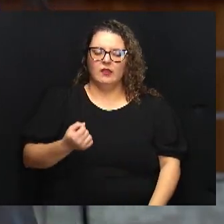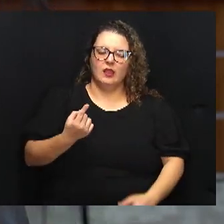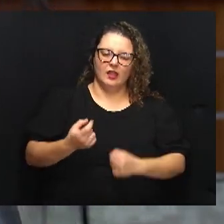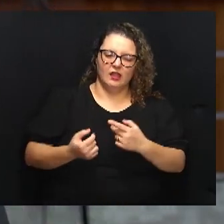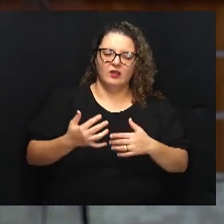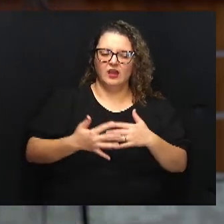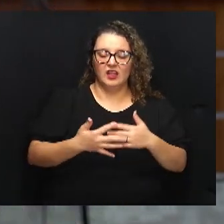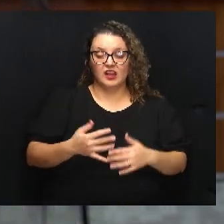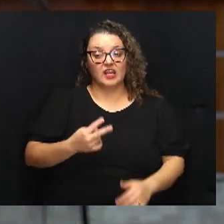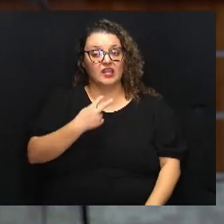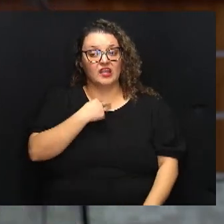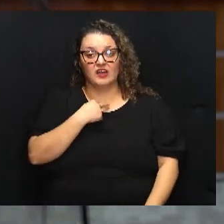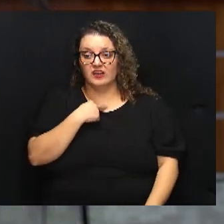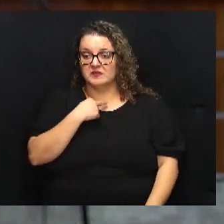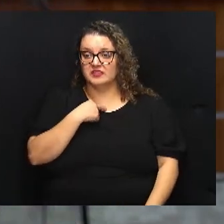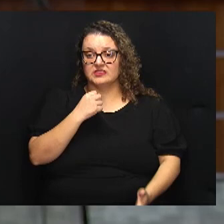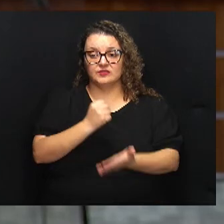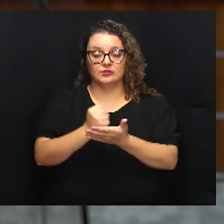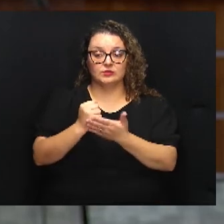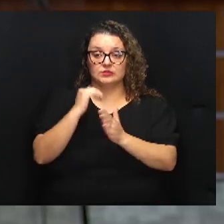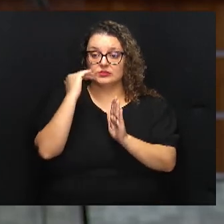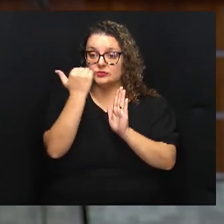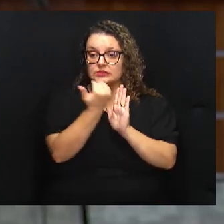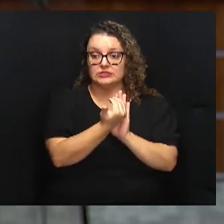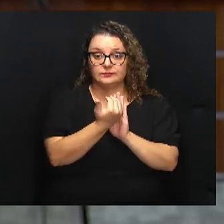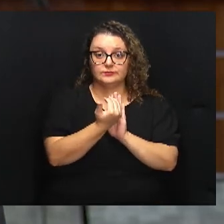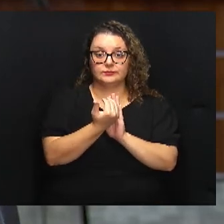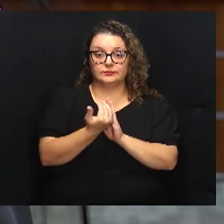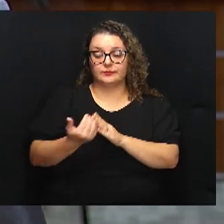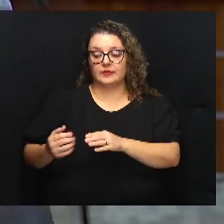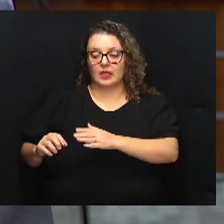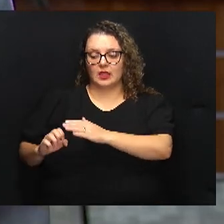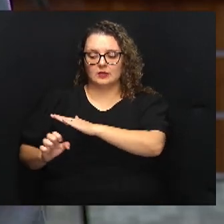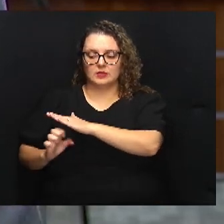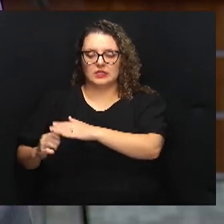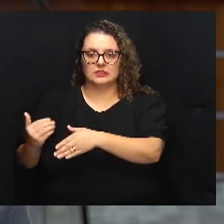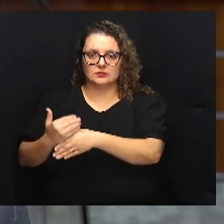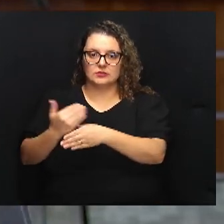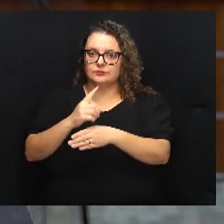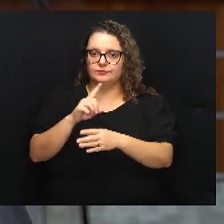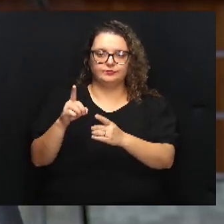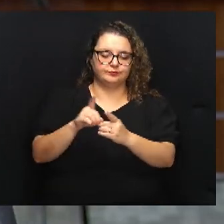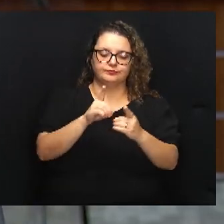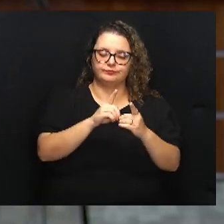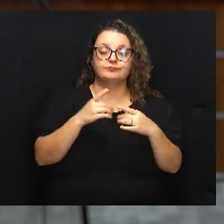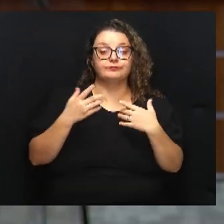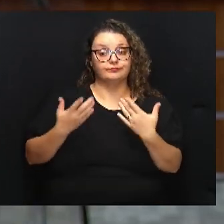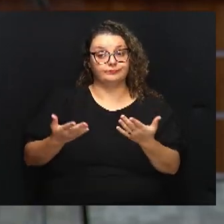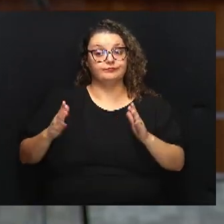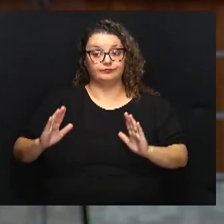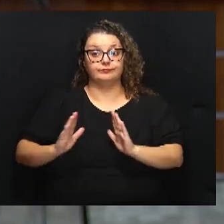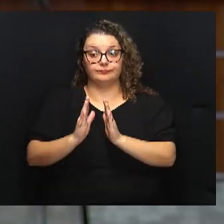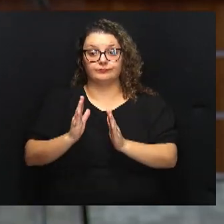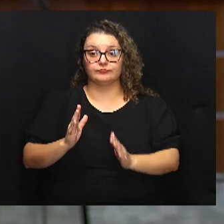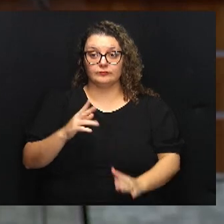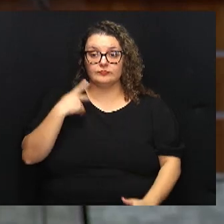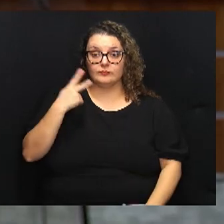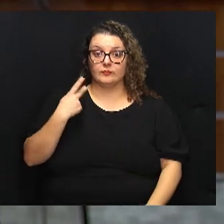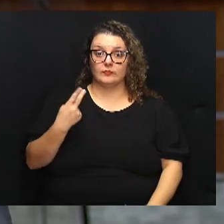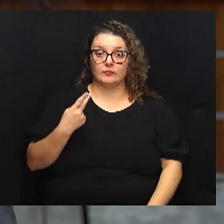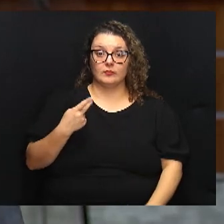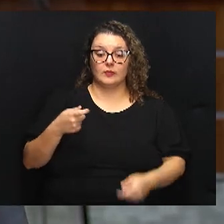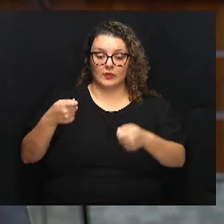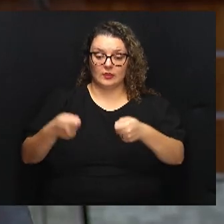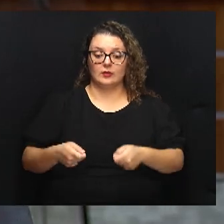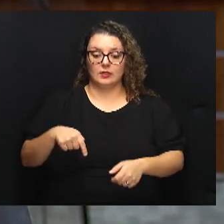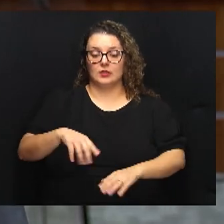foi possível atender o contrato, a construtora infelizmente não atendeu e, mediante essa frente parlamentar que foi constituída aqui